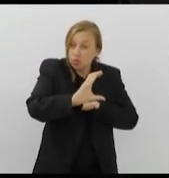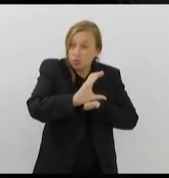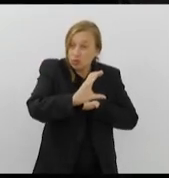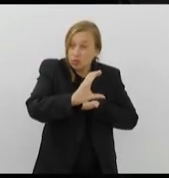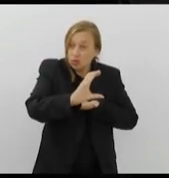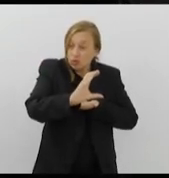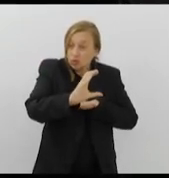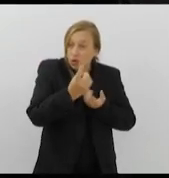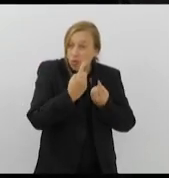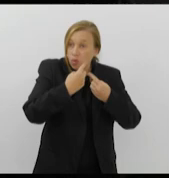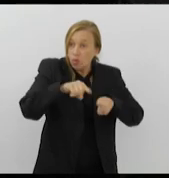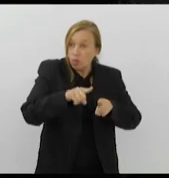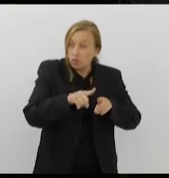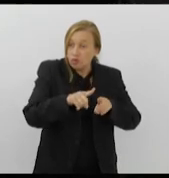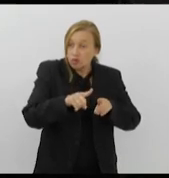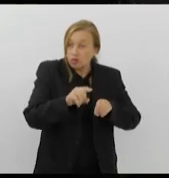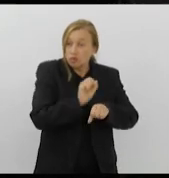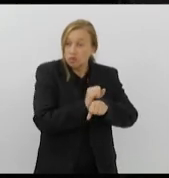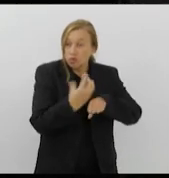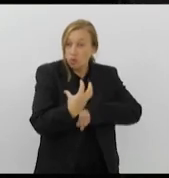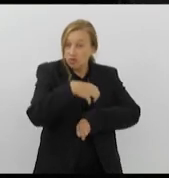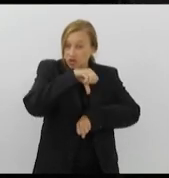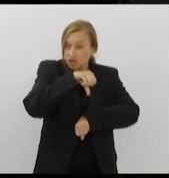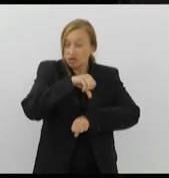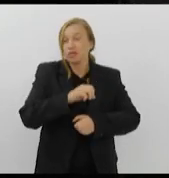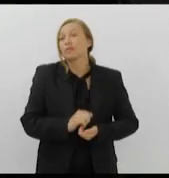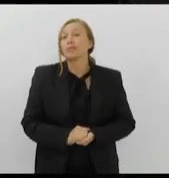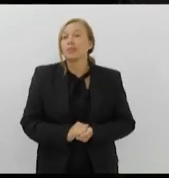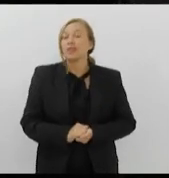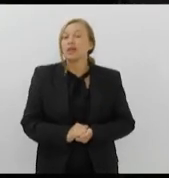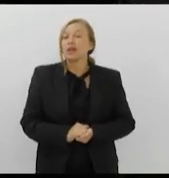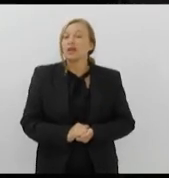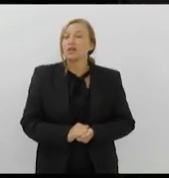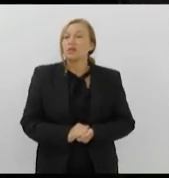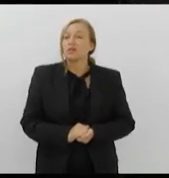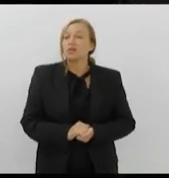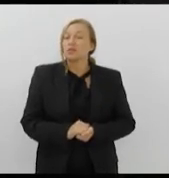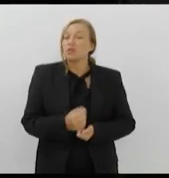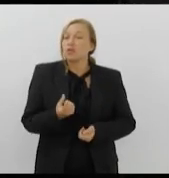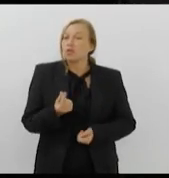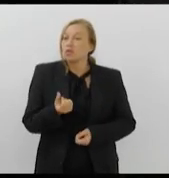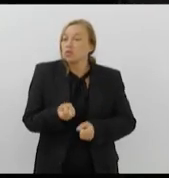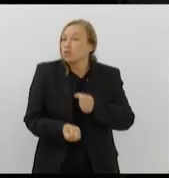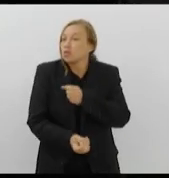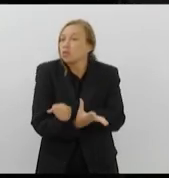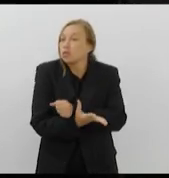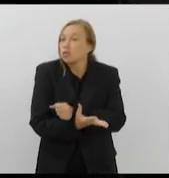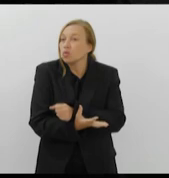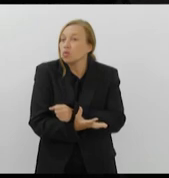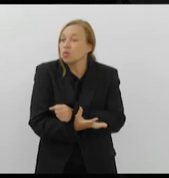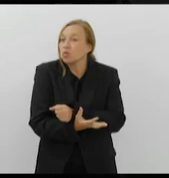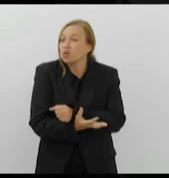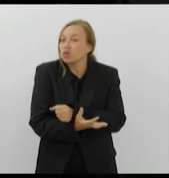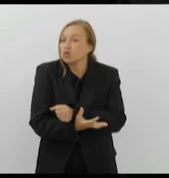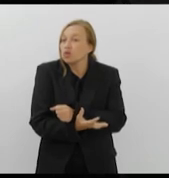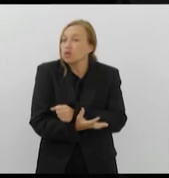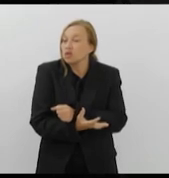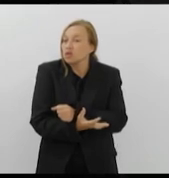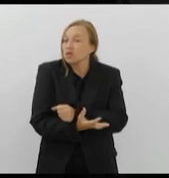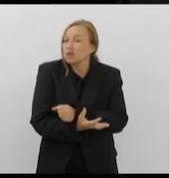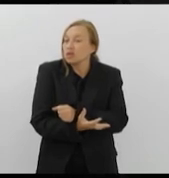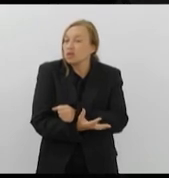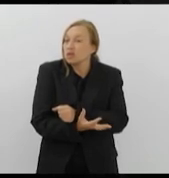para o combate ao Covid, era um esquema de corrupção para fraudar licitações e favorecer a